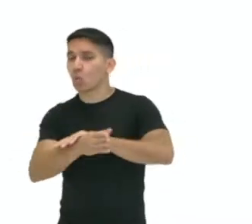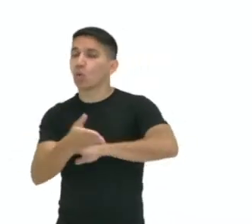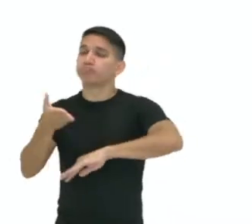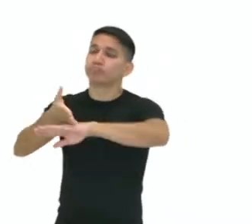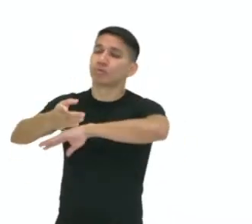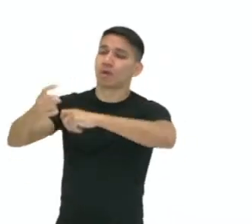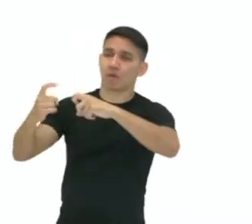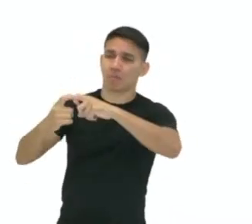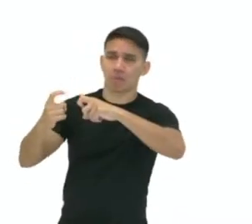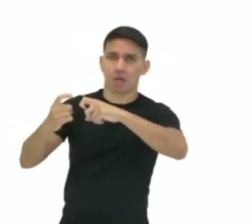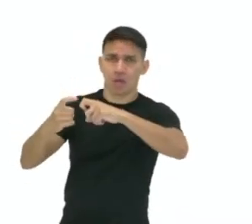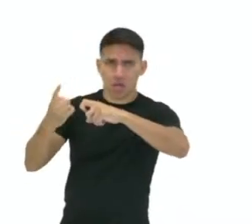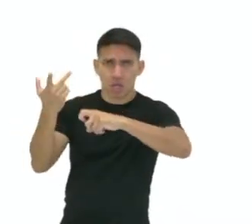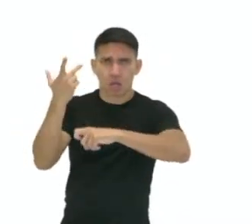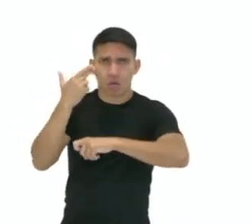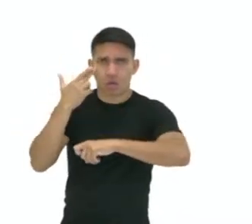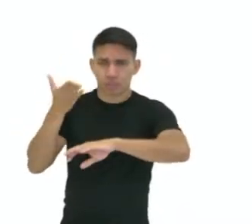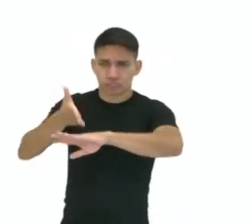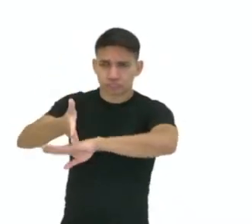com frequência?